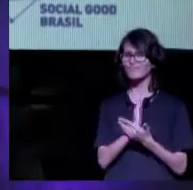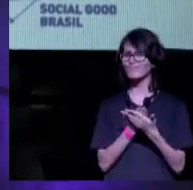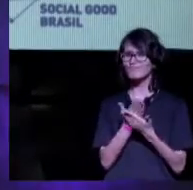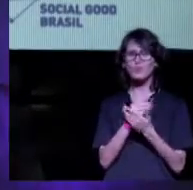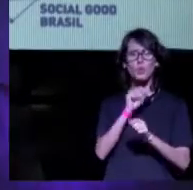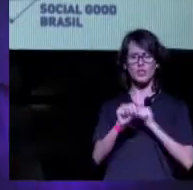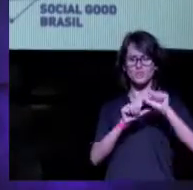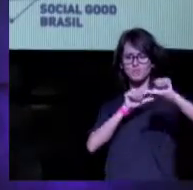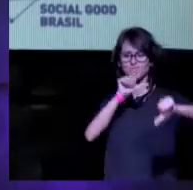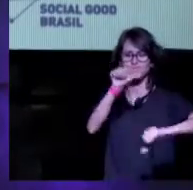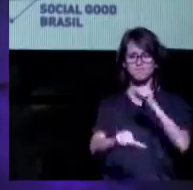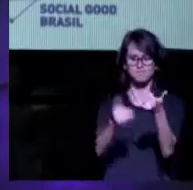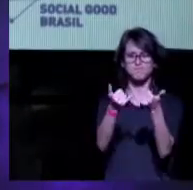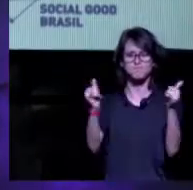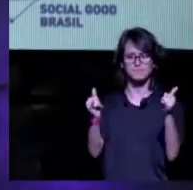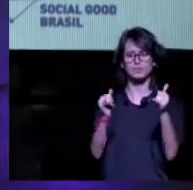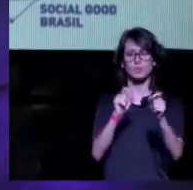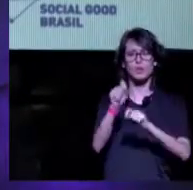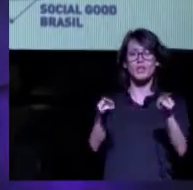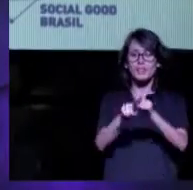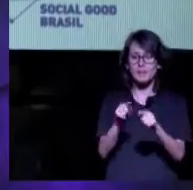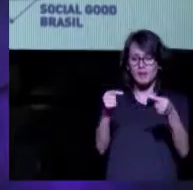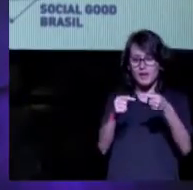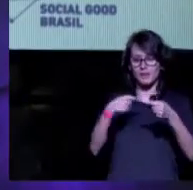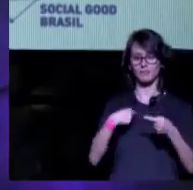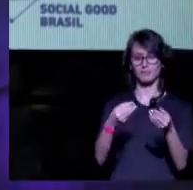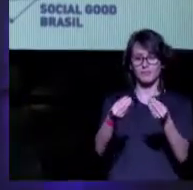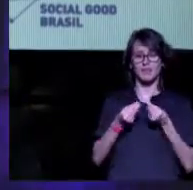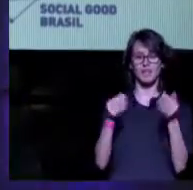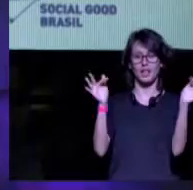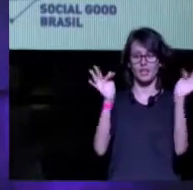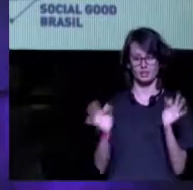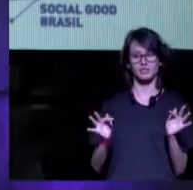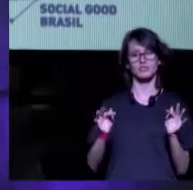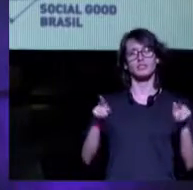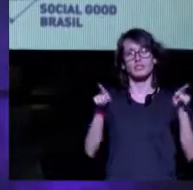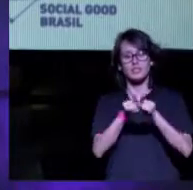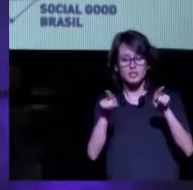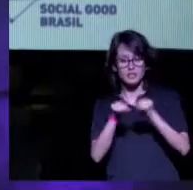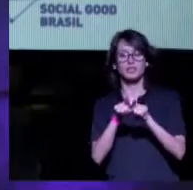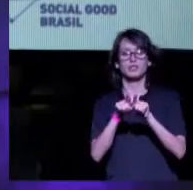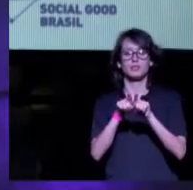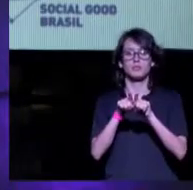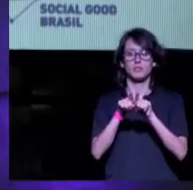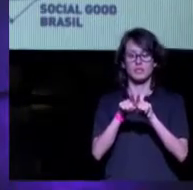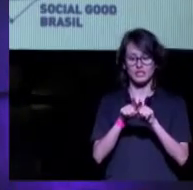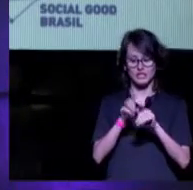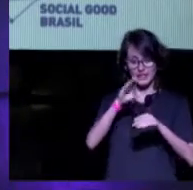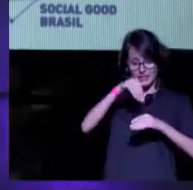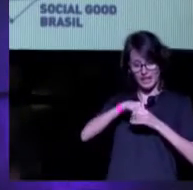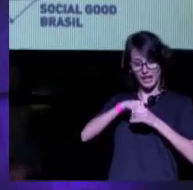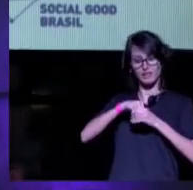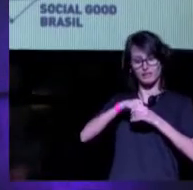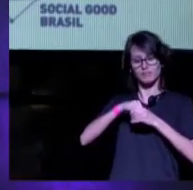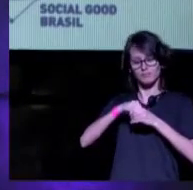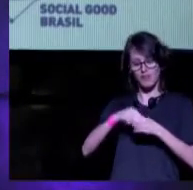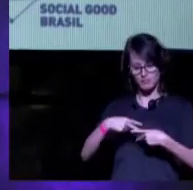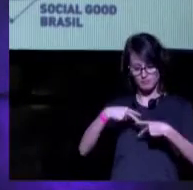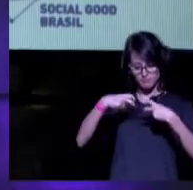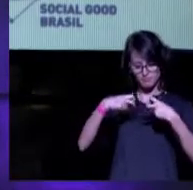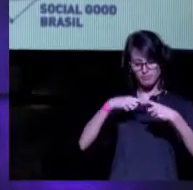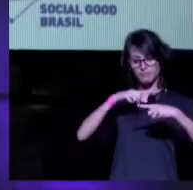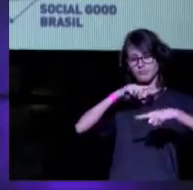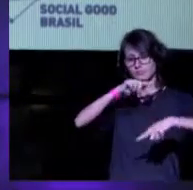que é tema tem a ver com que te faz feliz então e é construir o partido decide dentro para fora vai trazendo uma